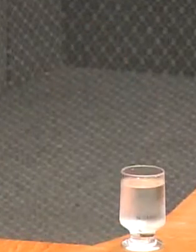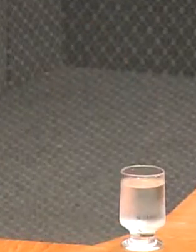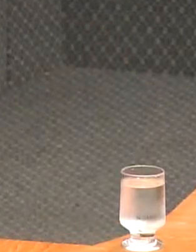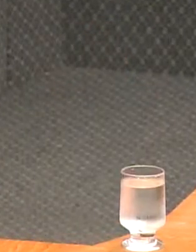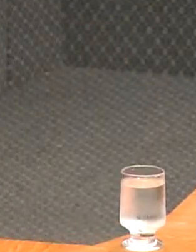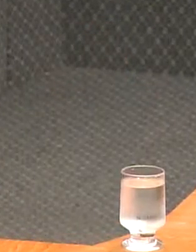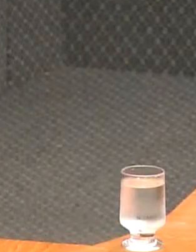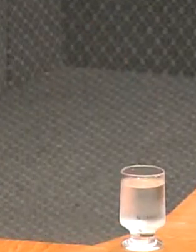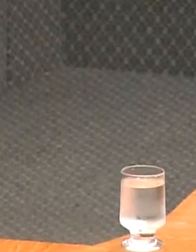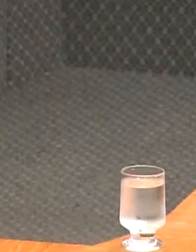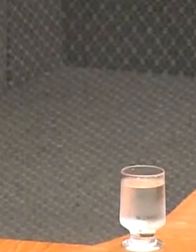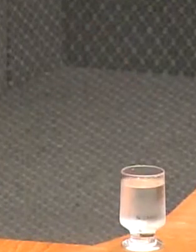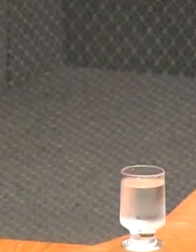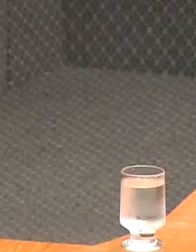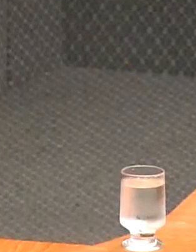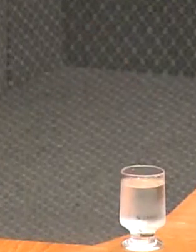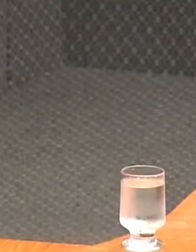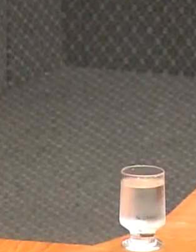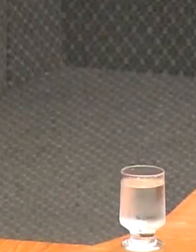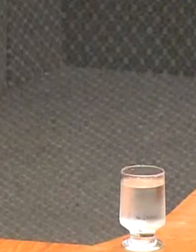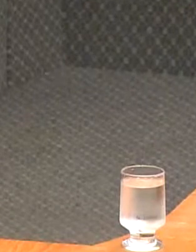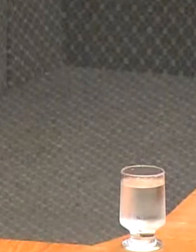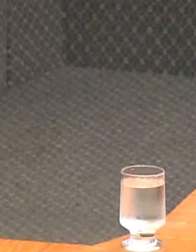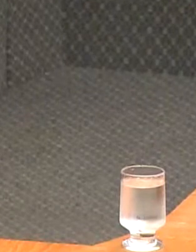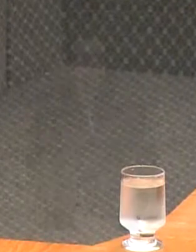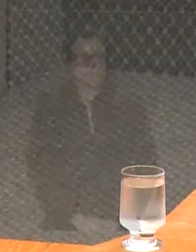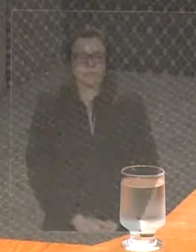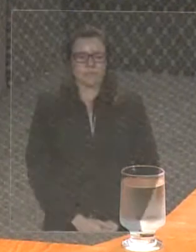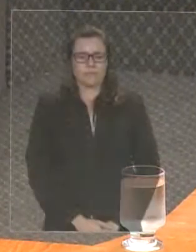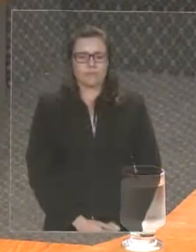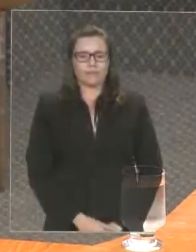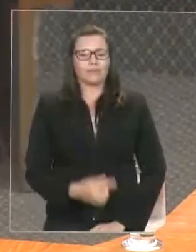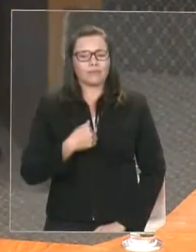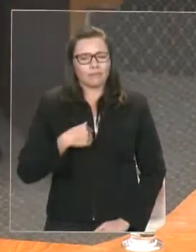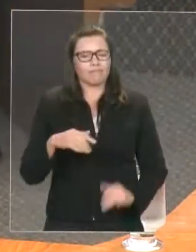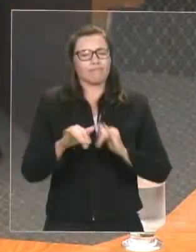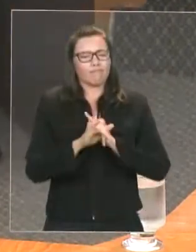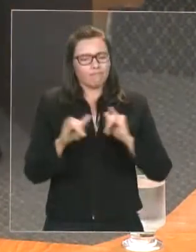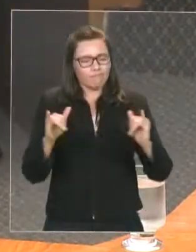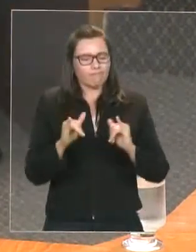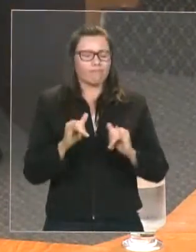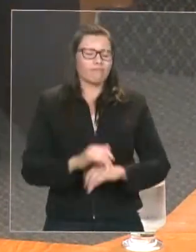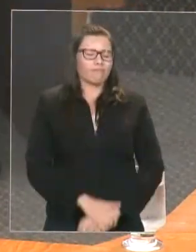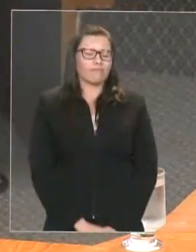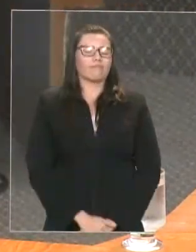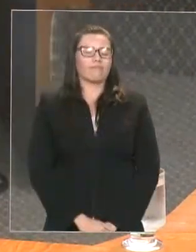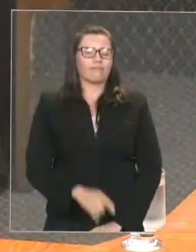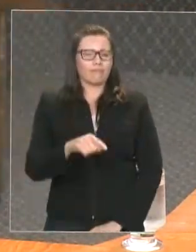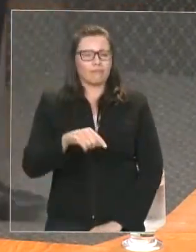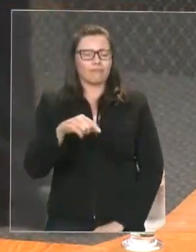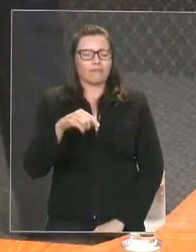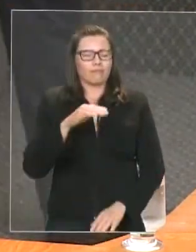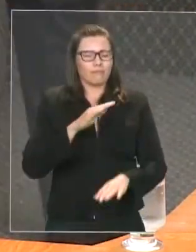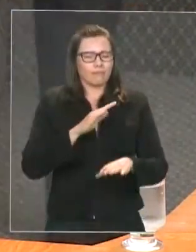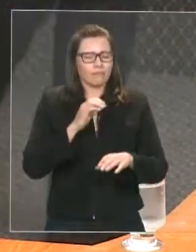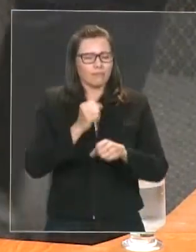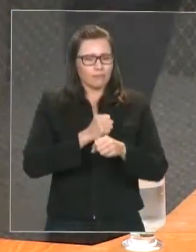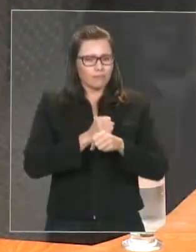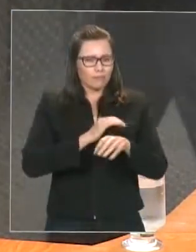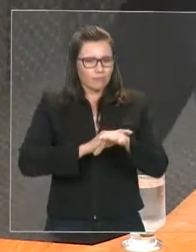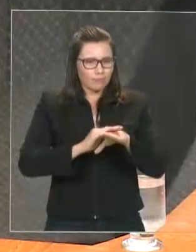a importância do asfaltamento da MA-138. Inclusive, falei recentemente sobre a importância, pelo menos,